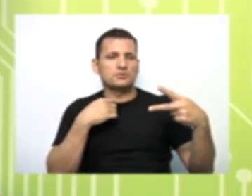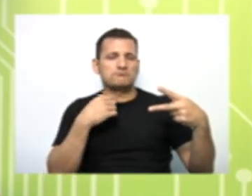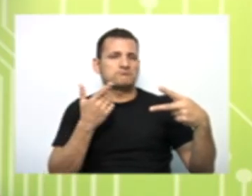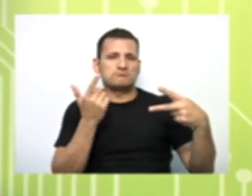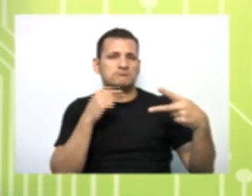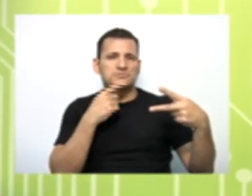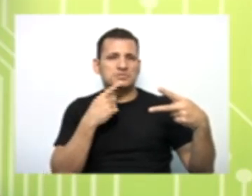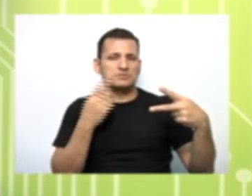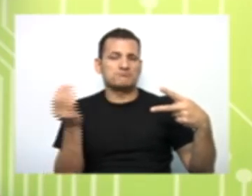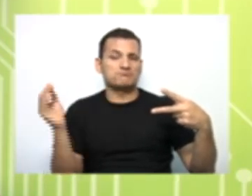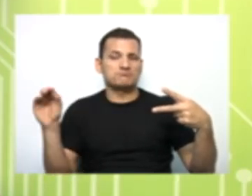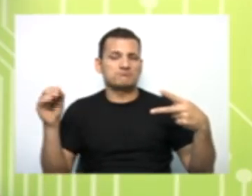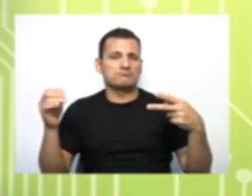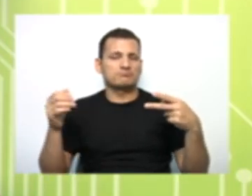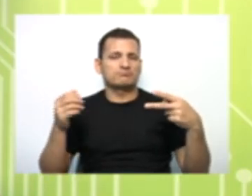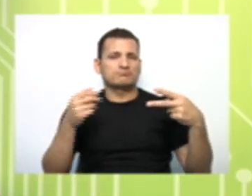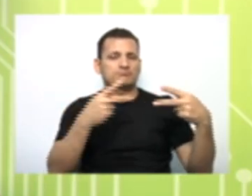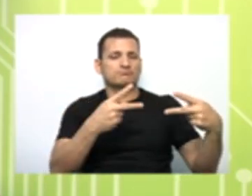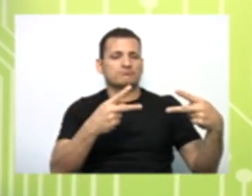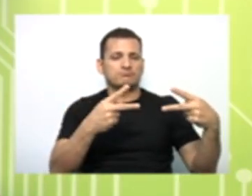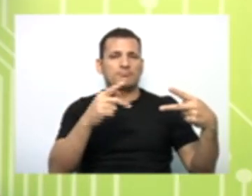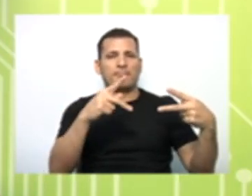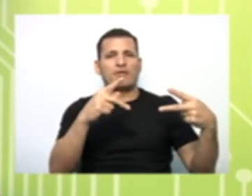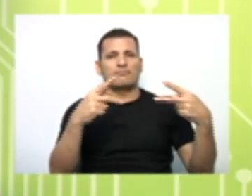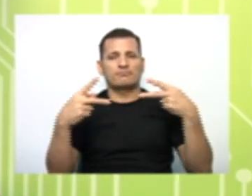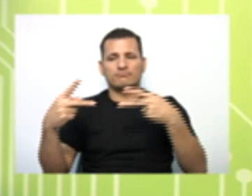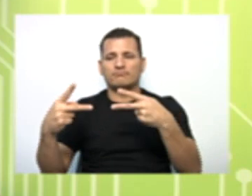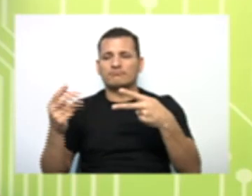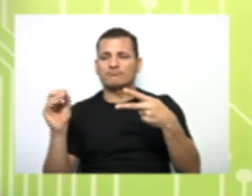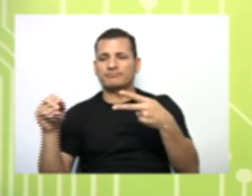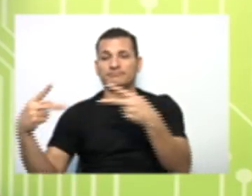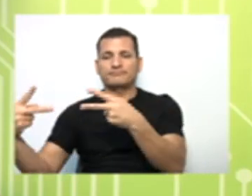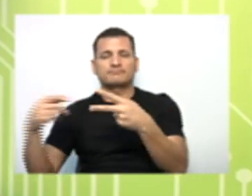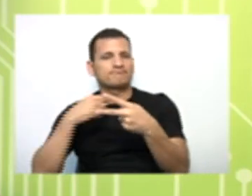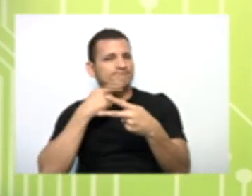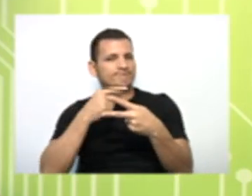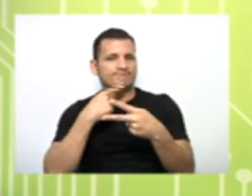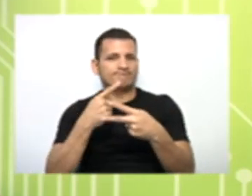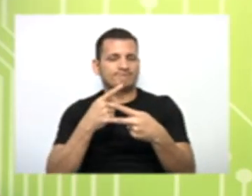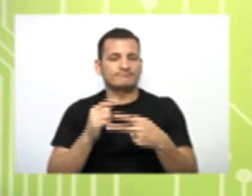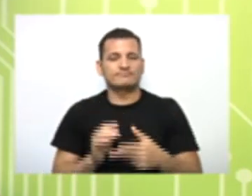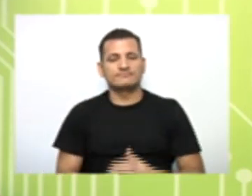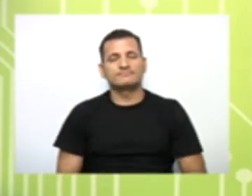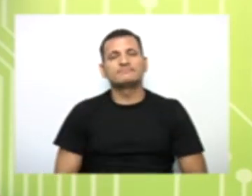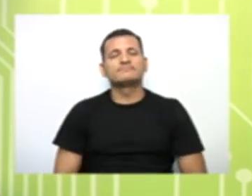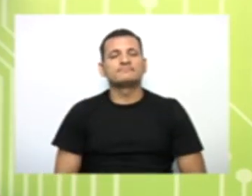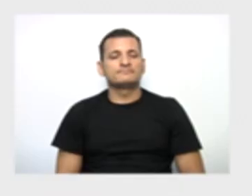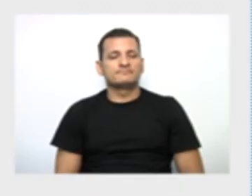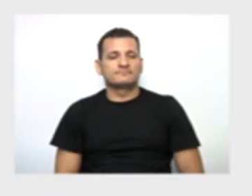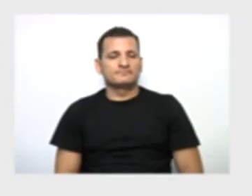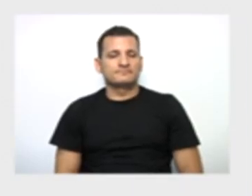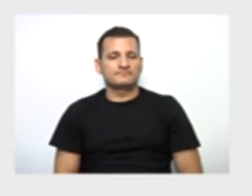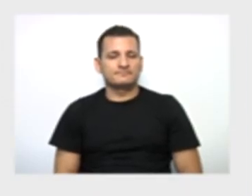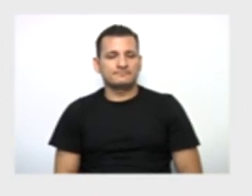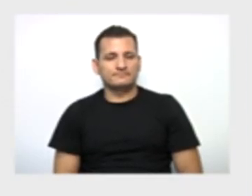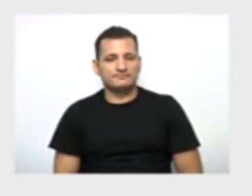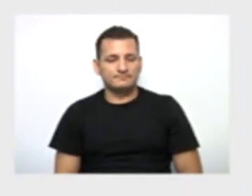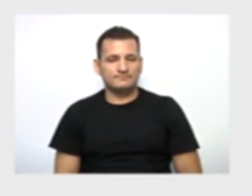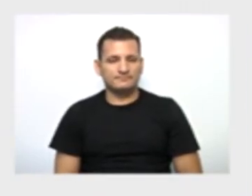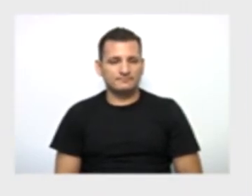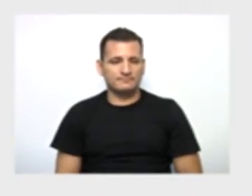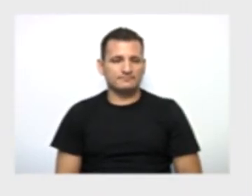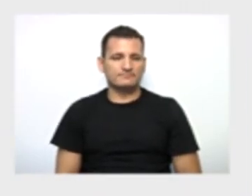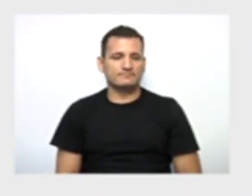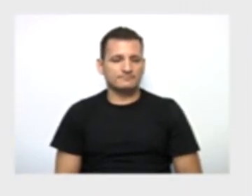incluir uma outra tag em bloco ao lado dessa página, certo? Vamos voltar aqui para o nosso exemplo. Então,